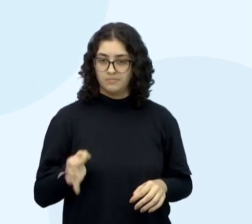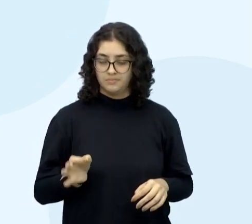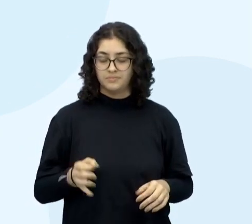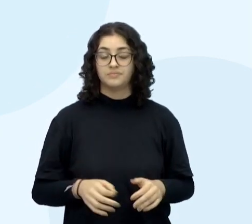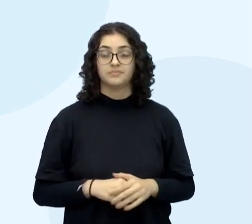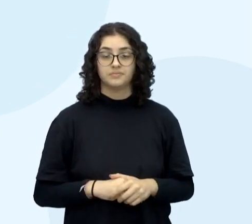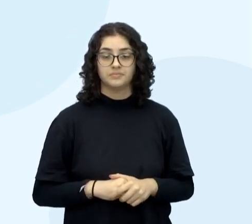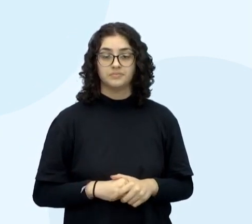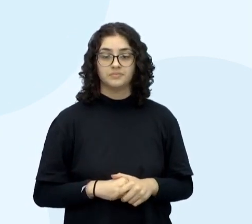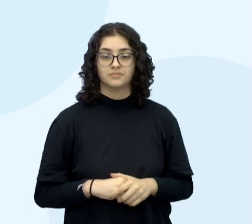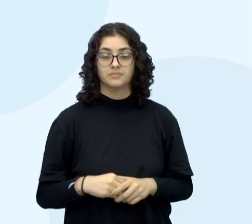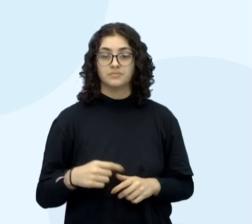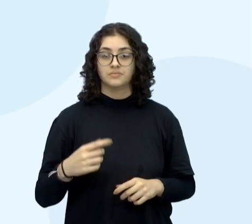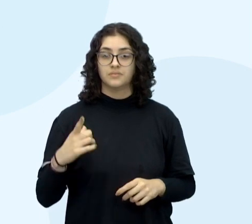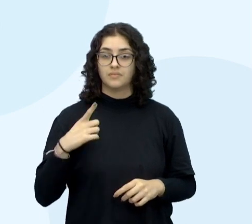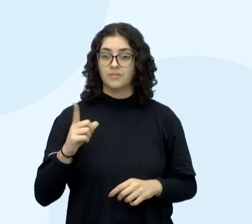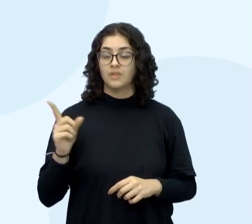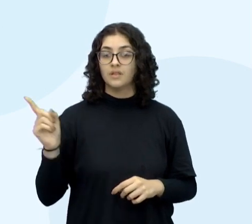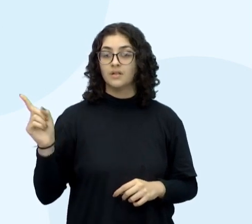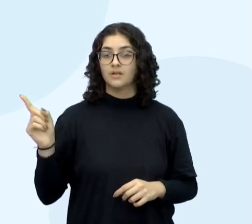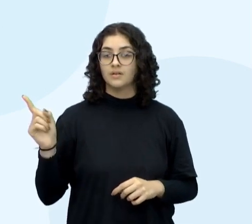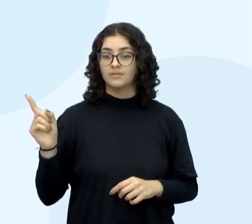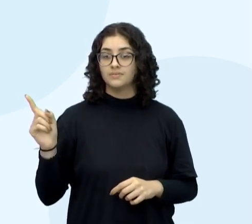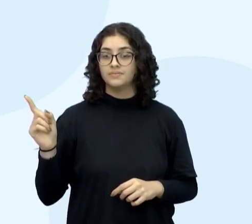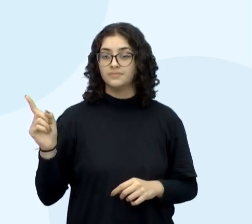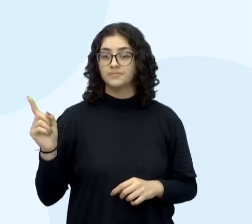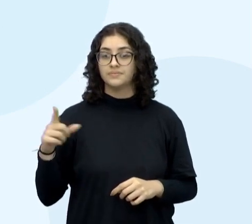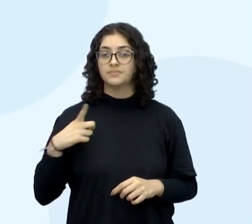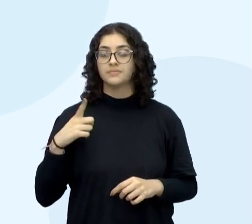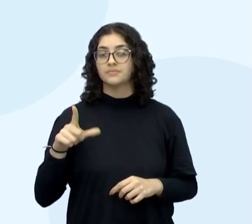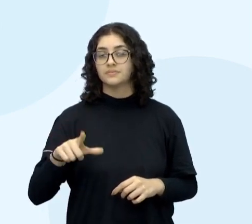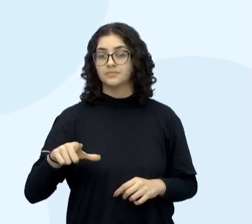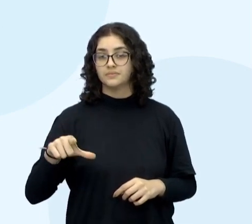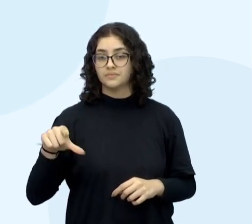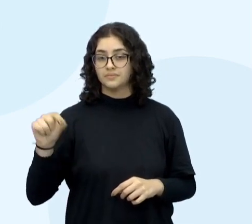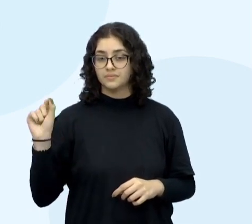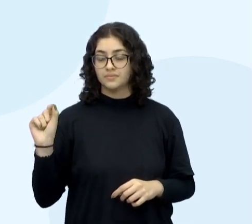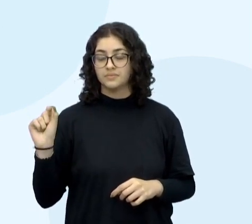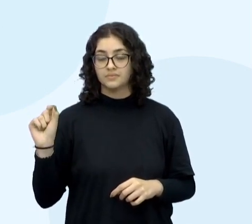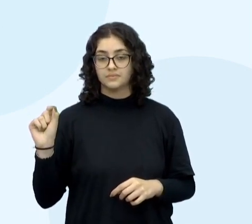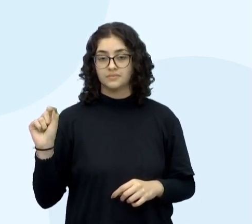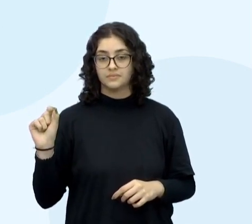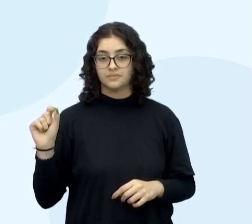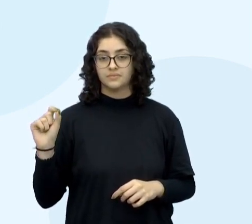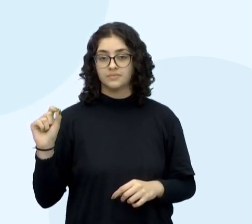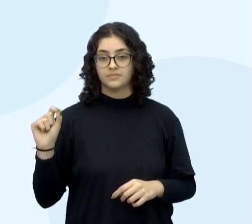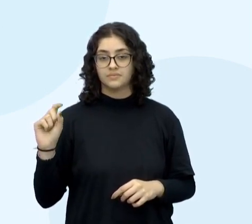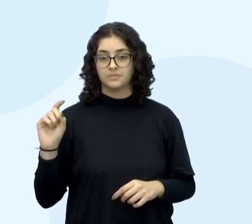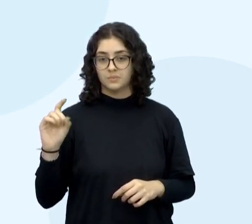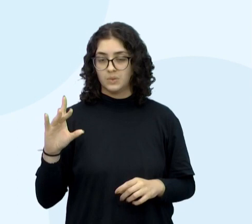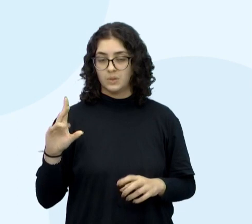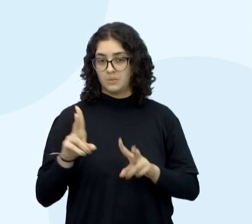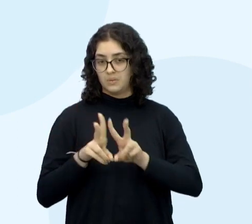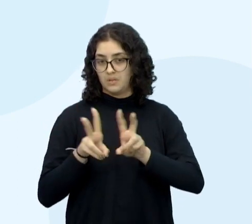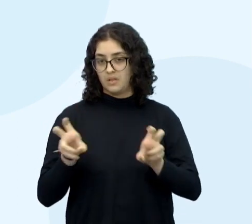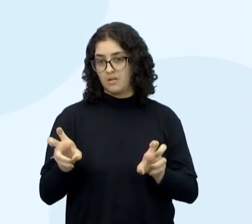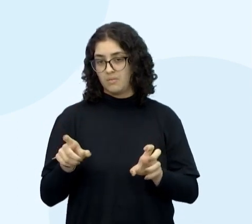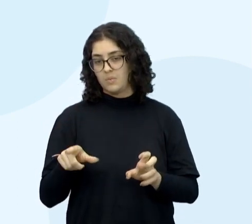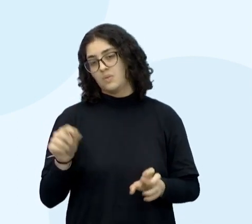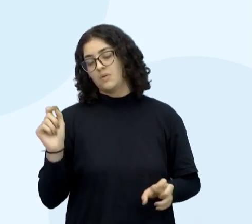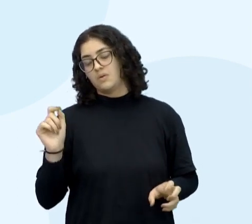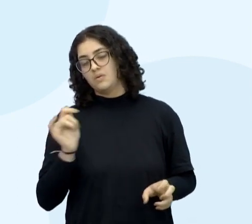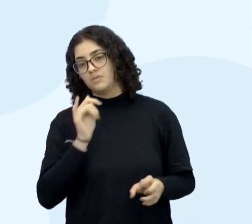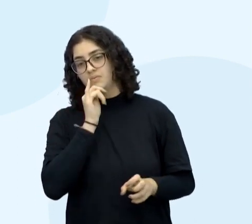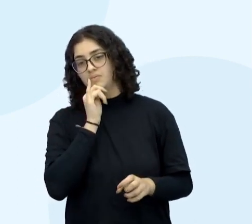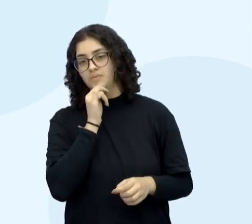parte. Nós deixamos para vocês aí que tem a opção de sortear um tema, um assunto para